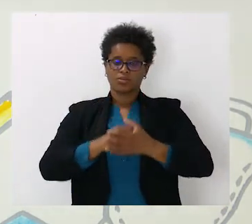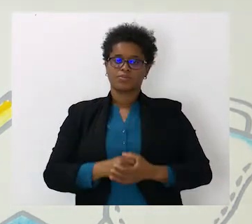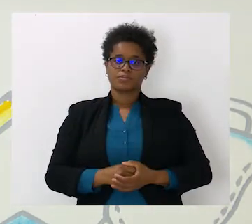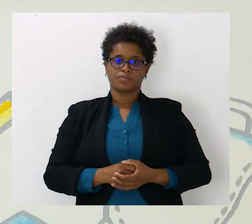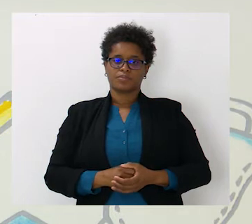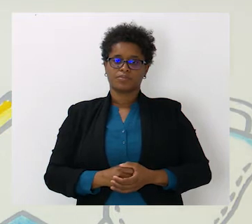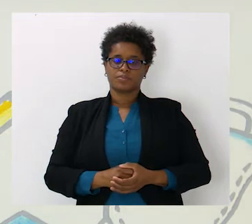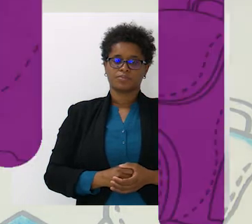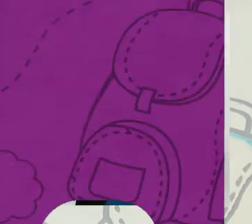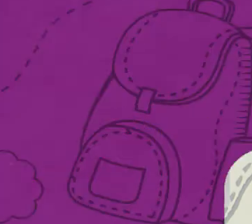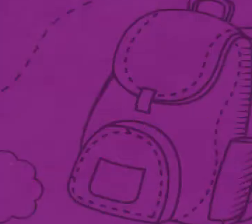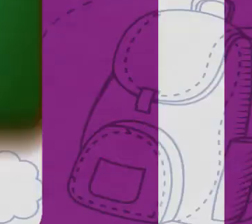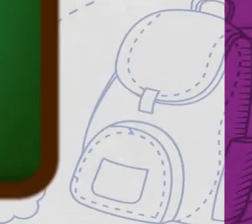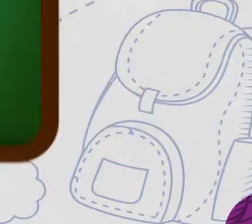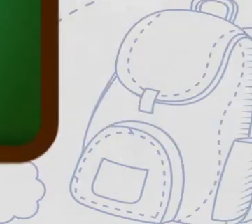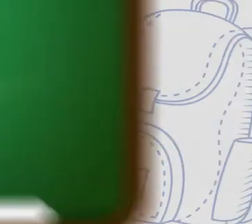atenção.